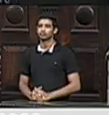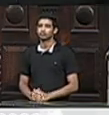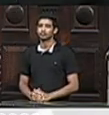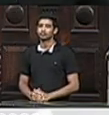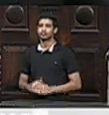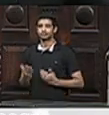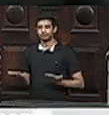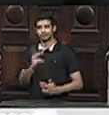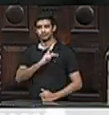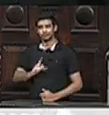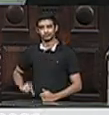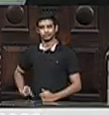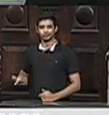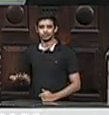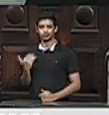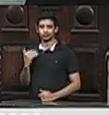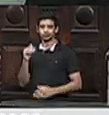4-3.